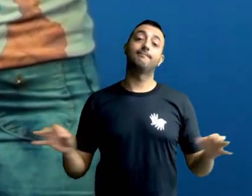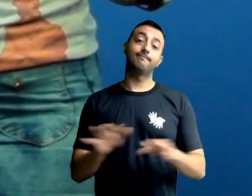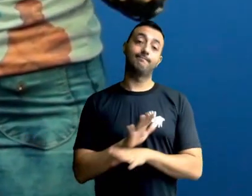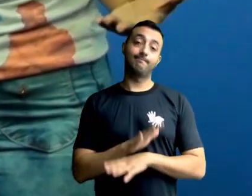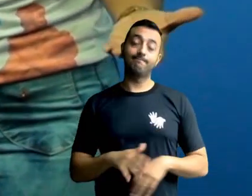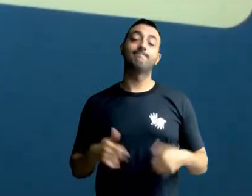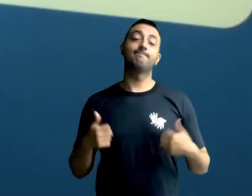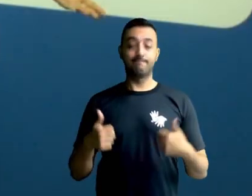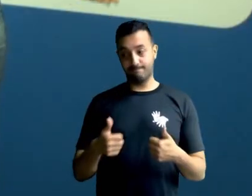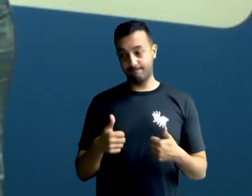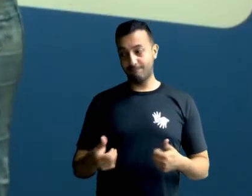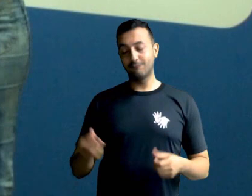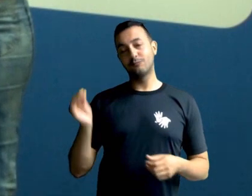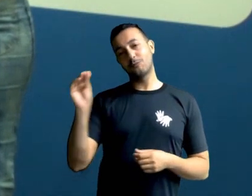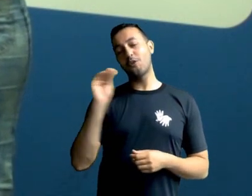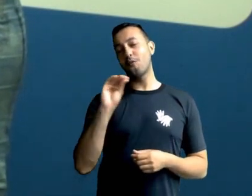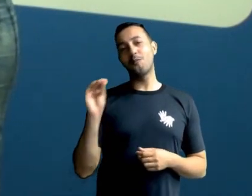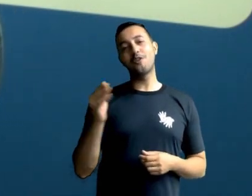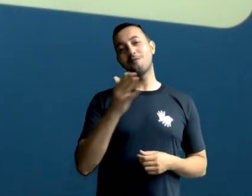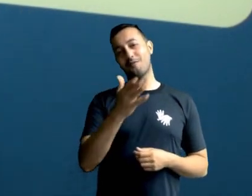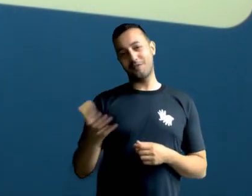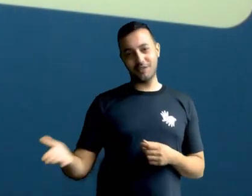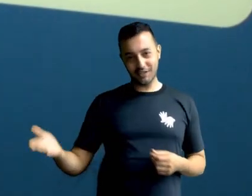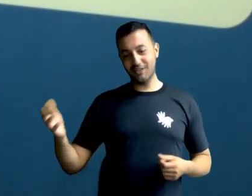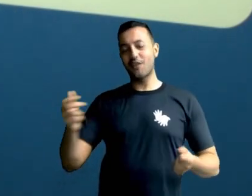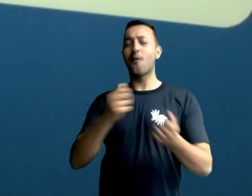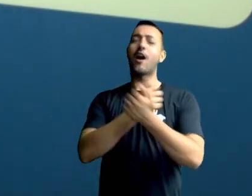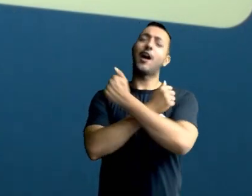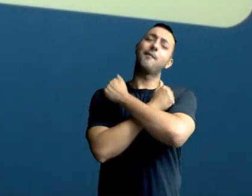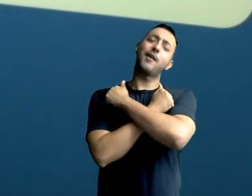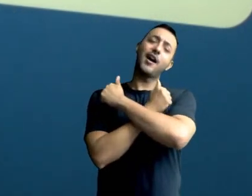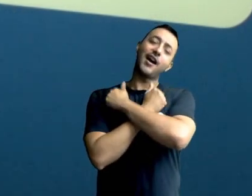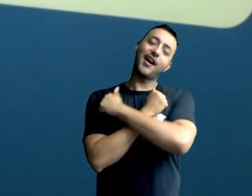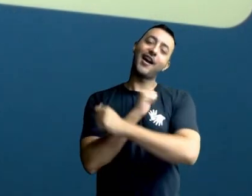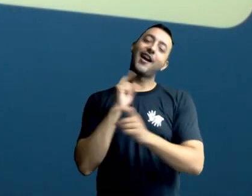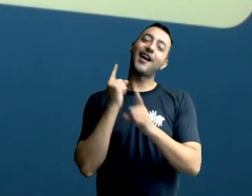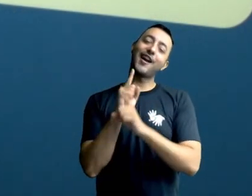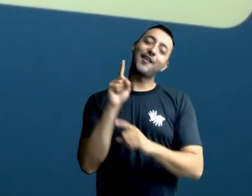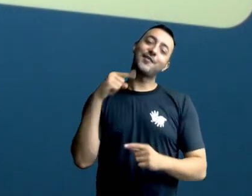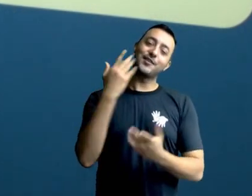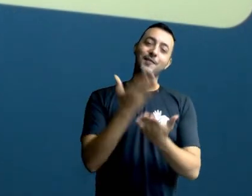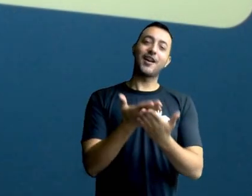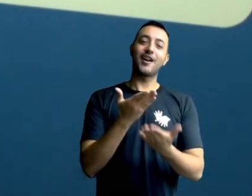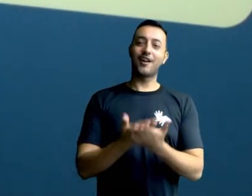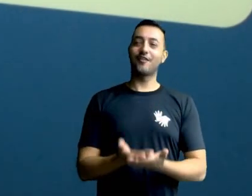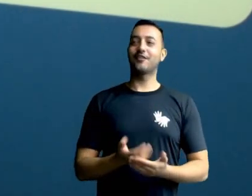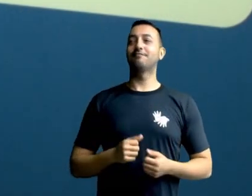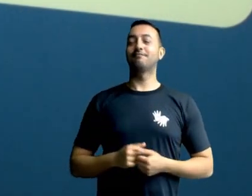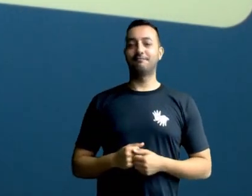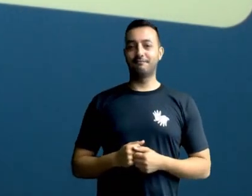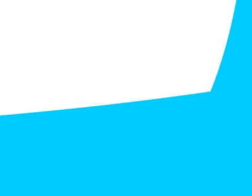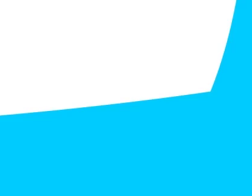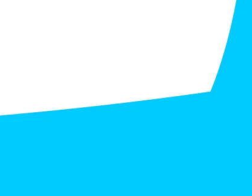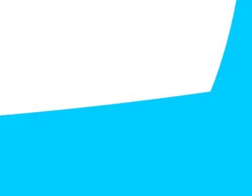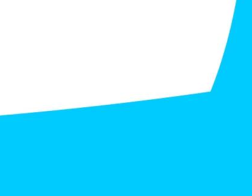hoje é só, tá bom? Um beijo para você, um abraço e até a próxima aula.